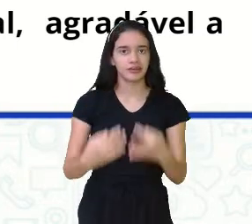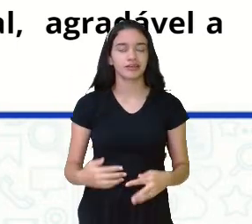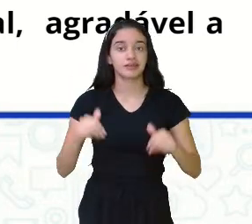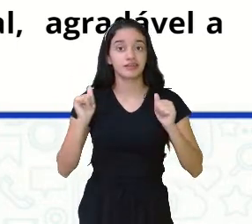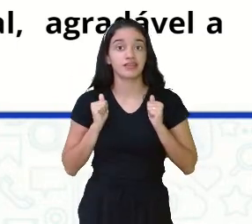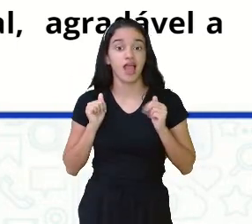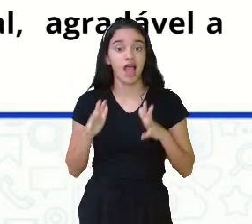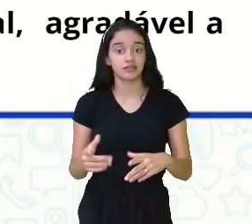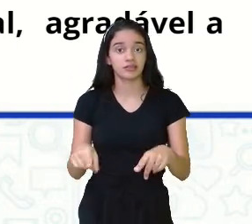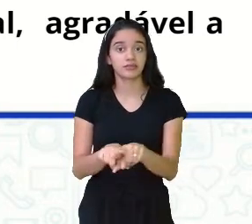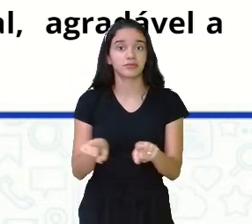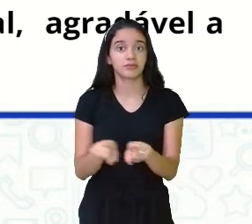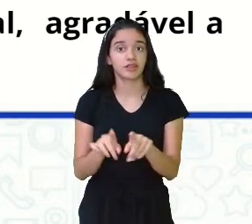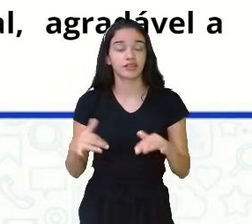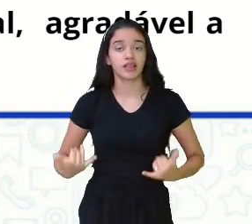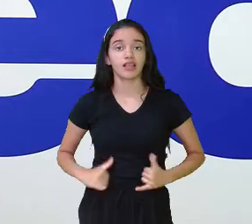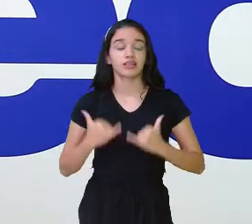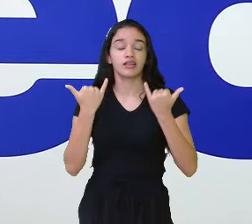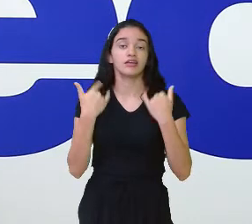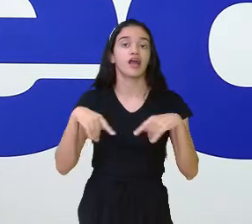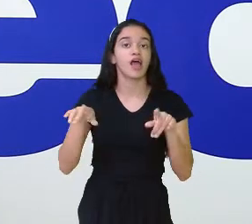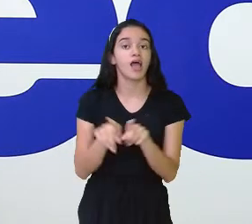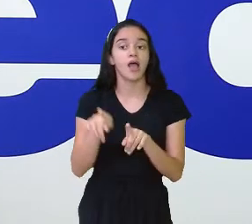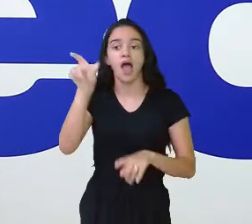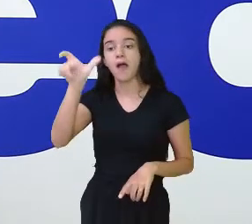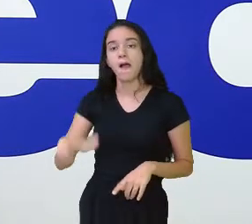e energia. Porque muitas vezes o bailarino,